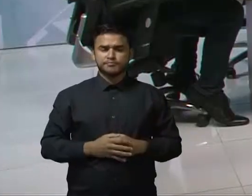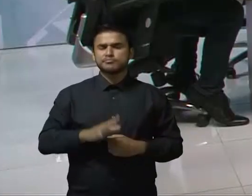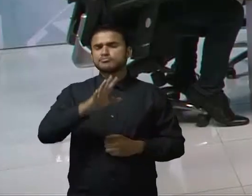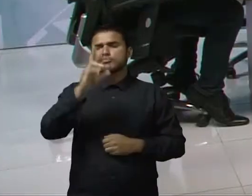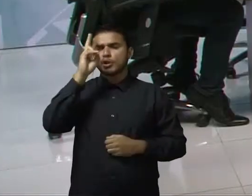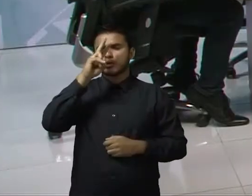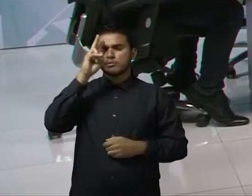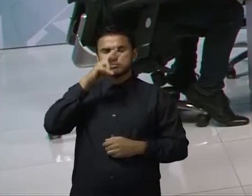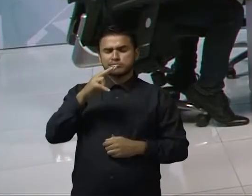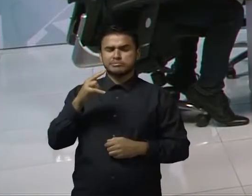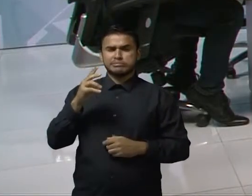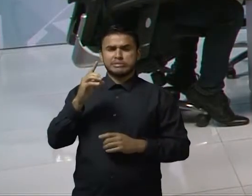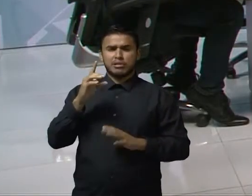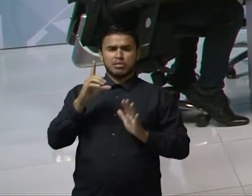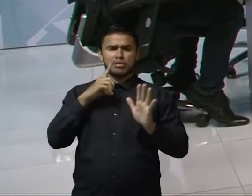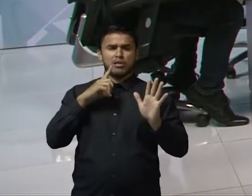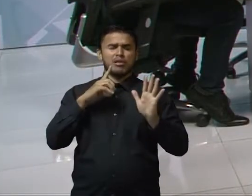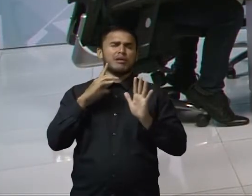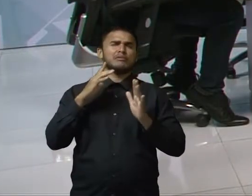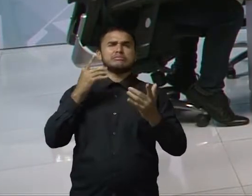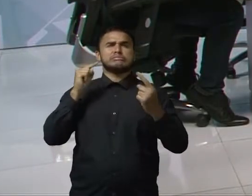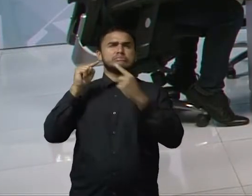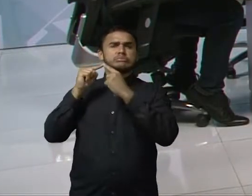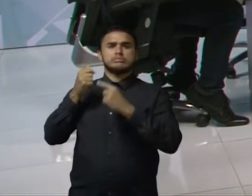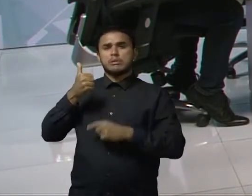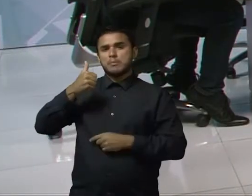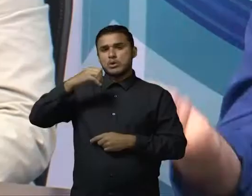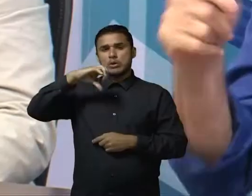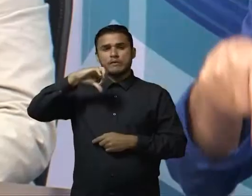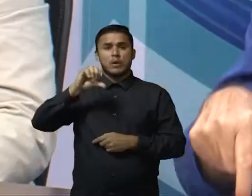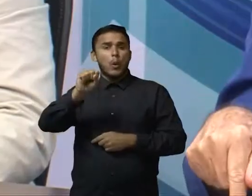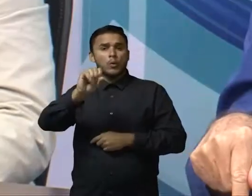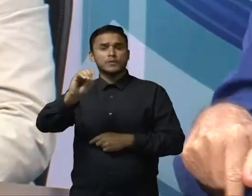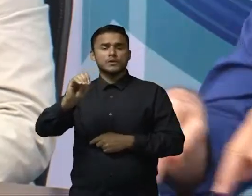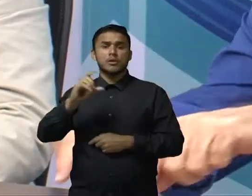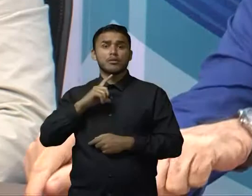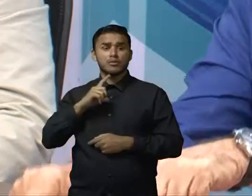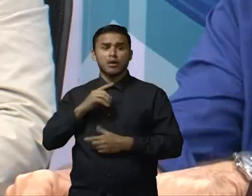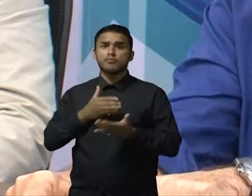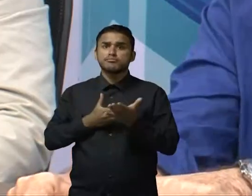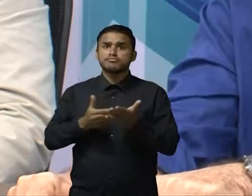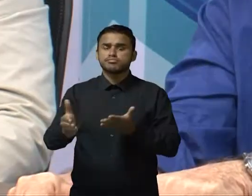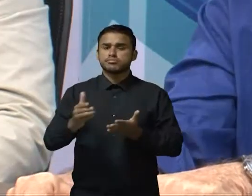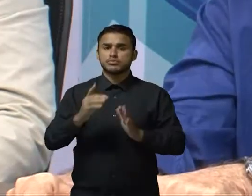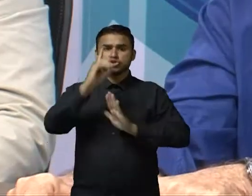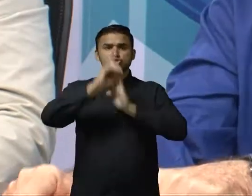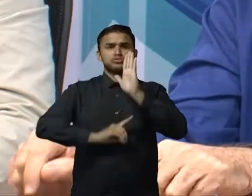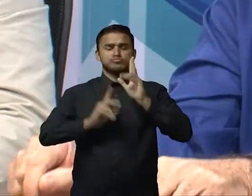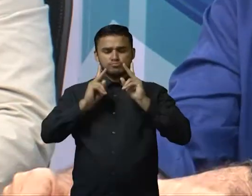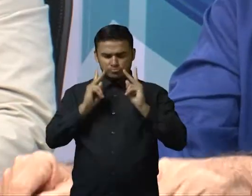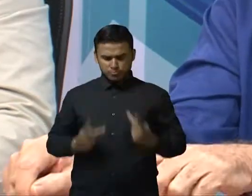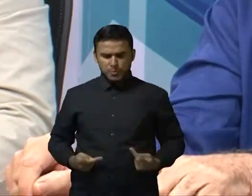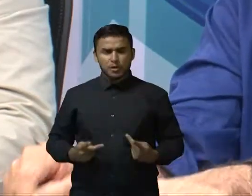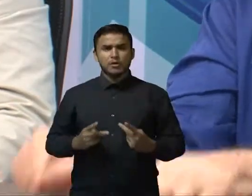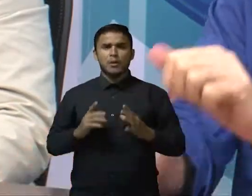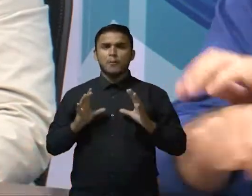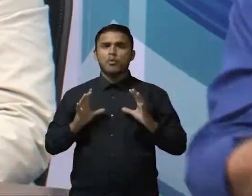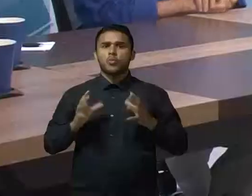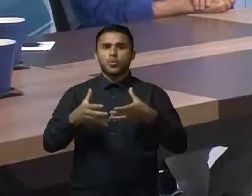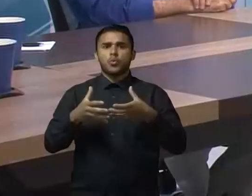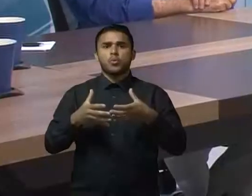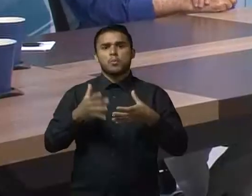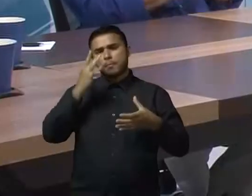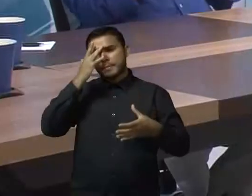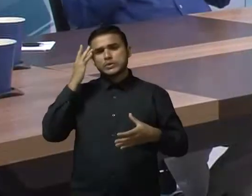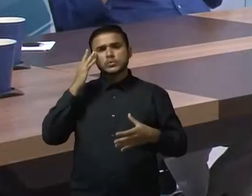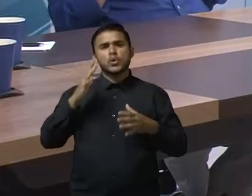de 80, onde os movimentos pelos direitos humanos dos presos começaram a deixar claro a questão do submundo